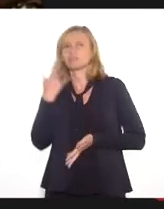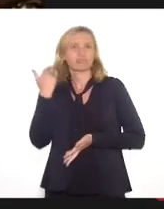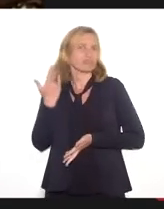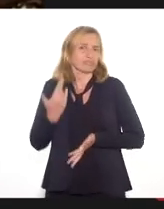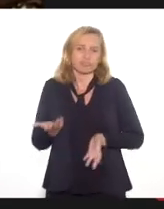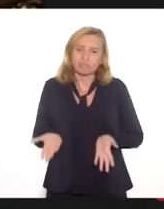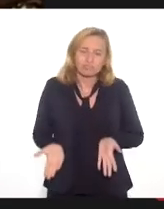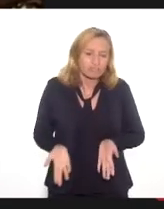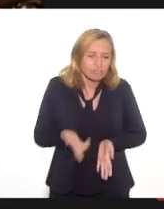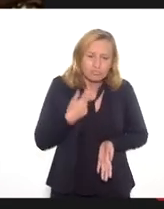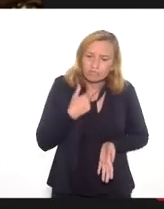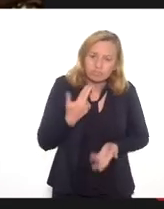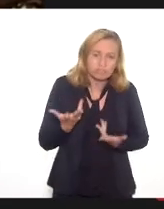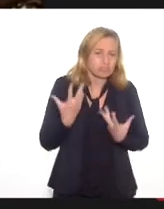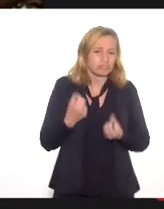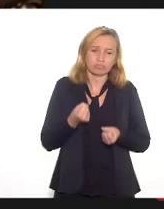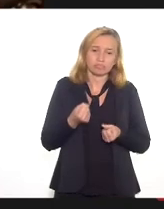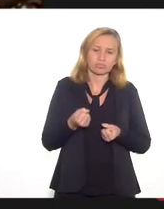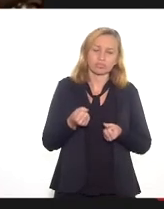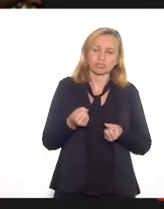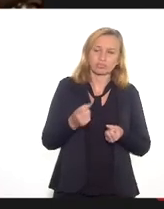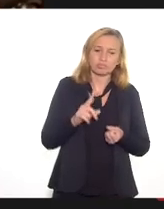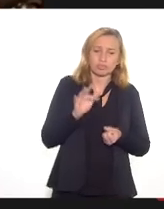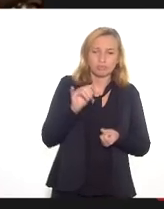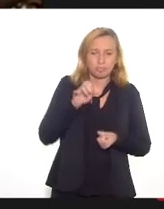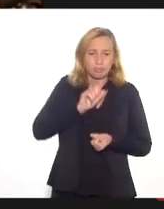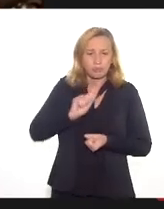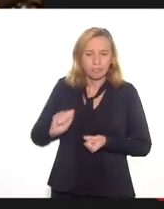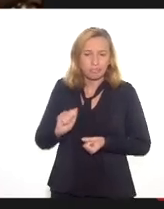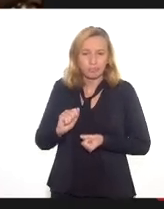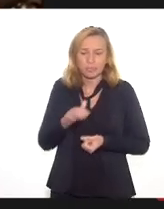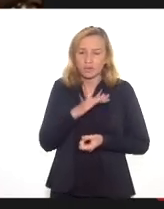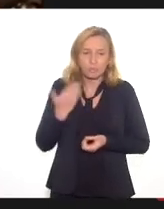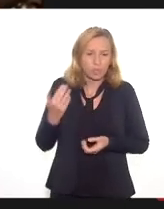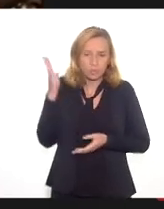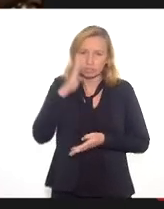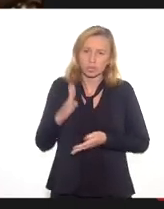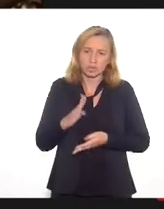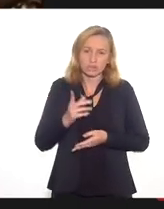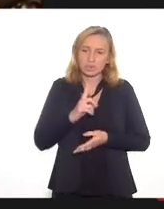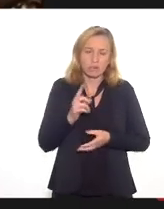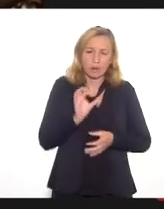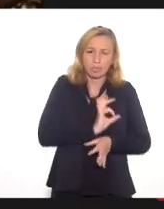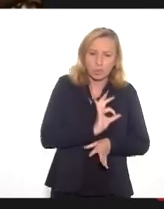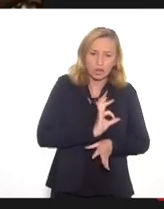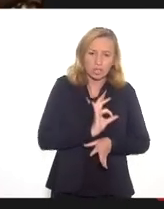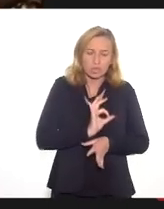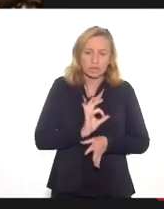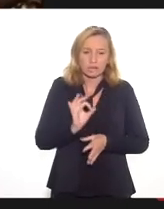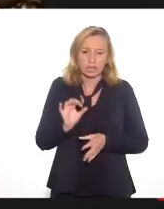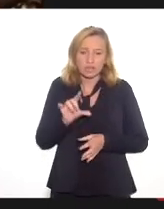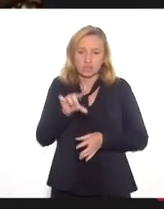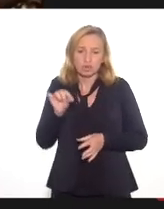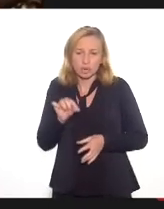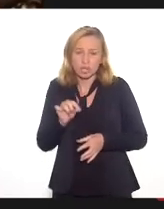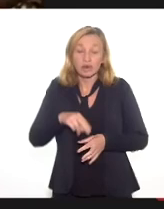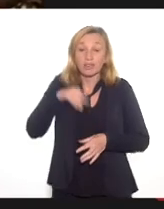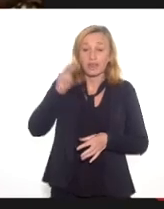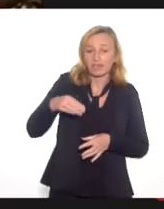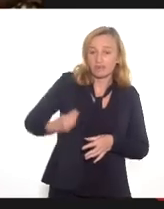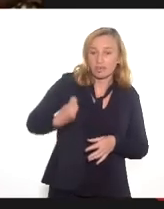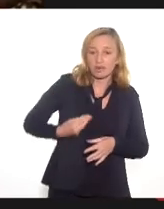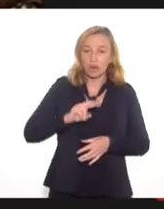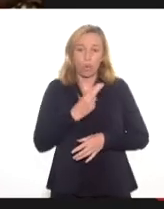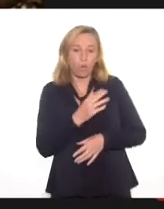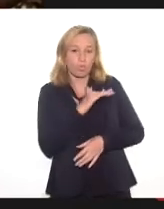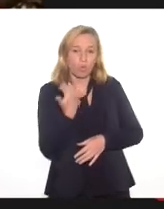não podemos não existe pena de morte no Brasil repito não é a polícia que vai definir quem vai viver ou